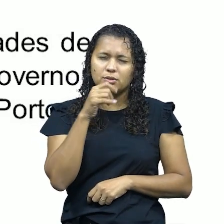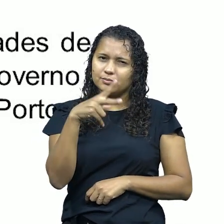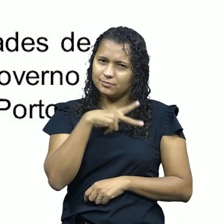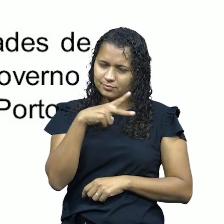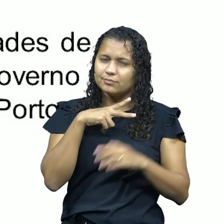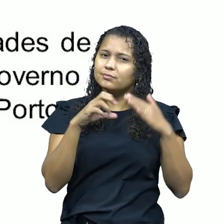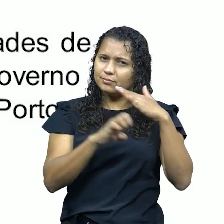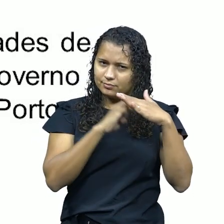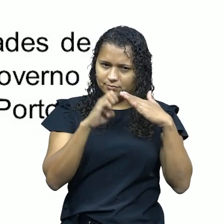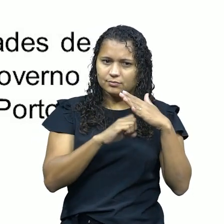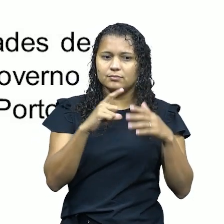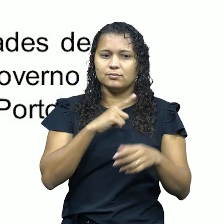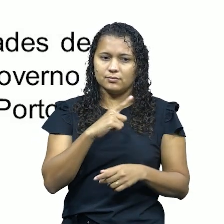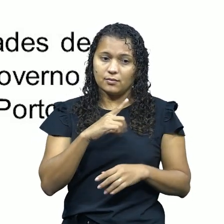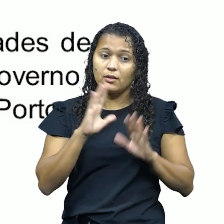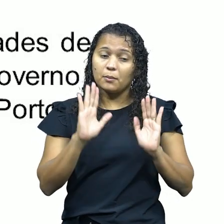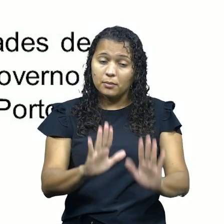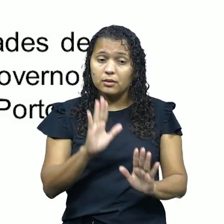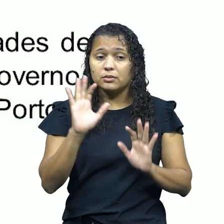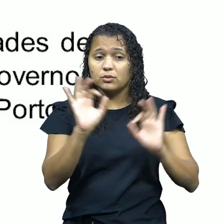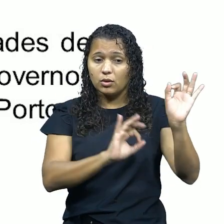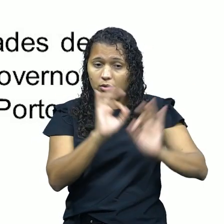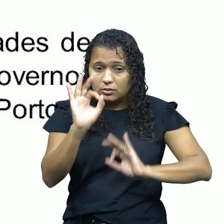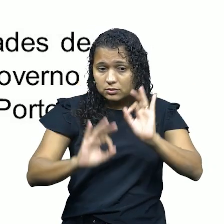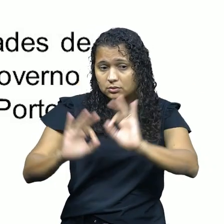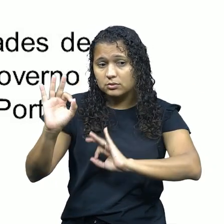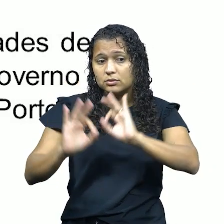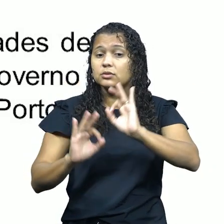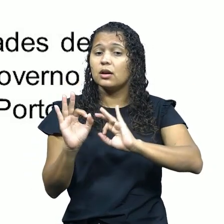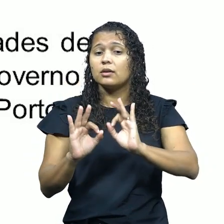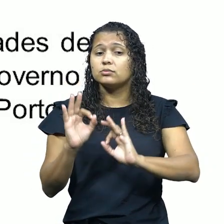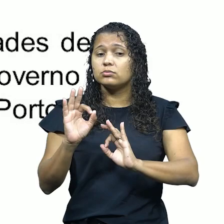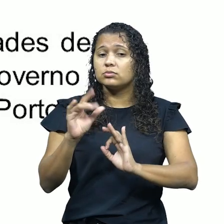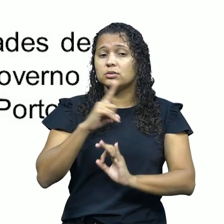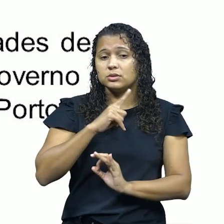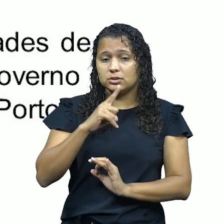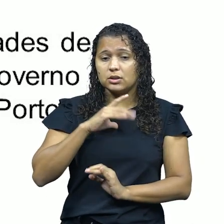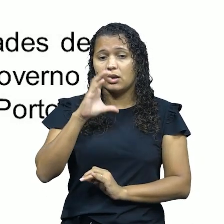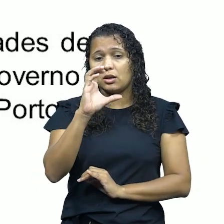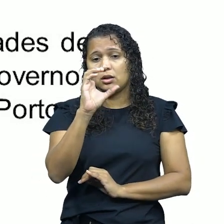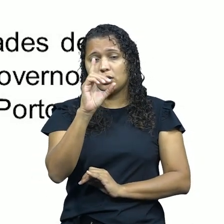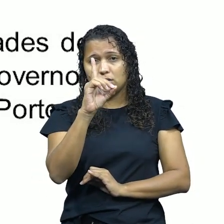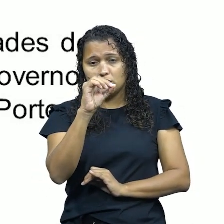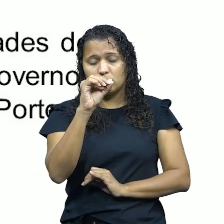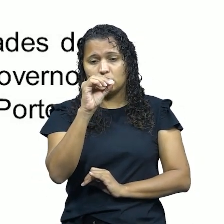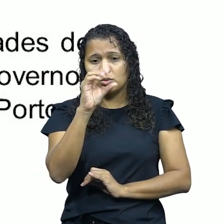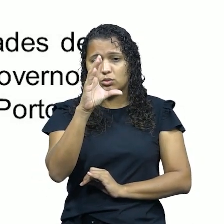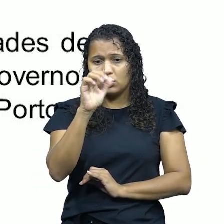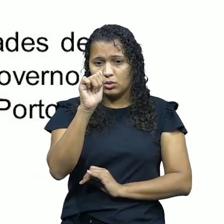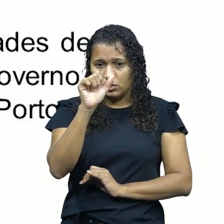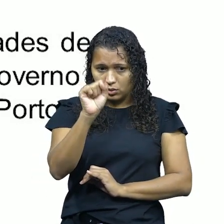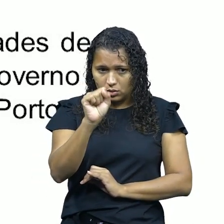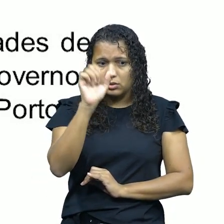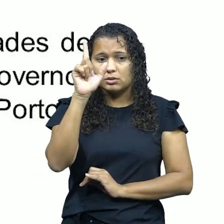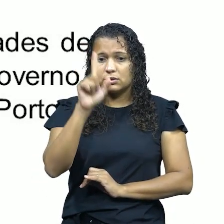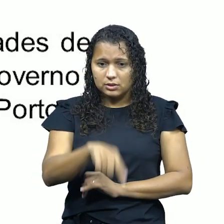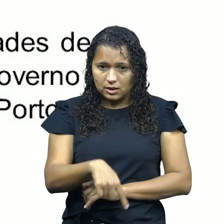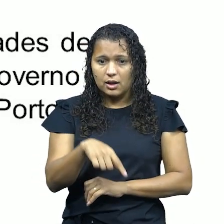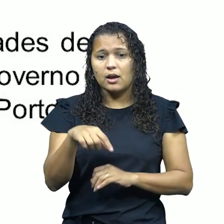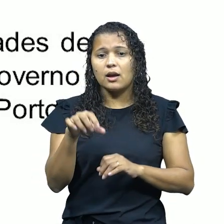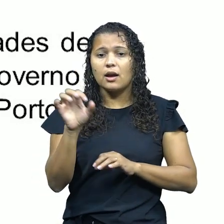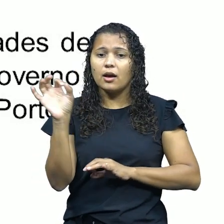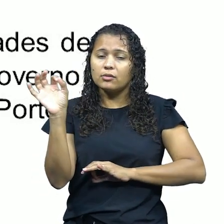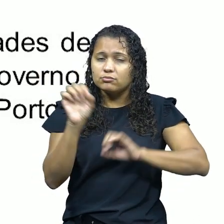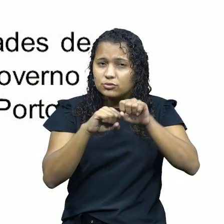iniciativa privada. Os portos organizados eles são organizados pelas companhias docas, que é a Sociedade de Economia